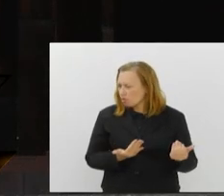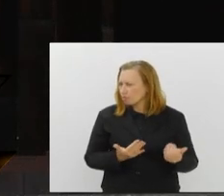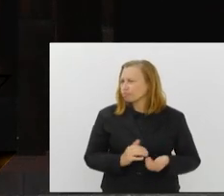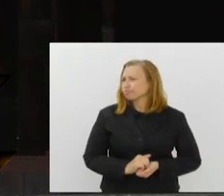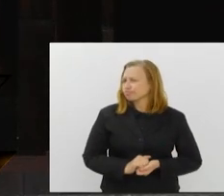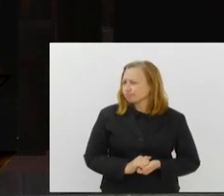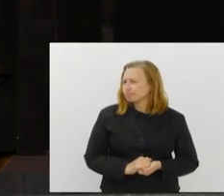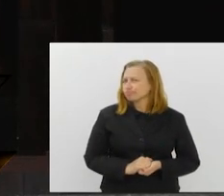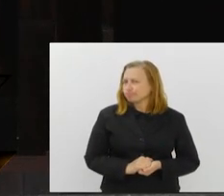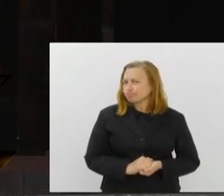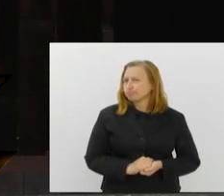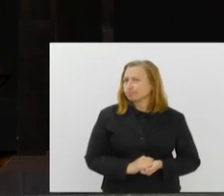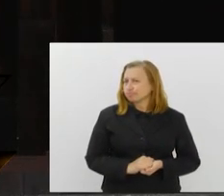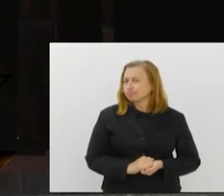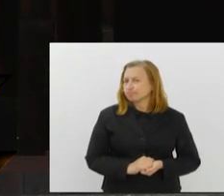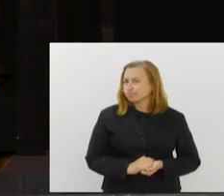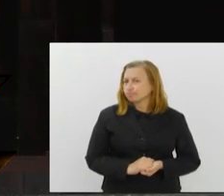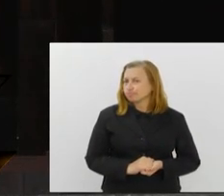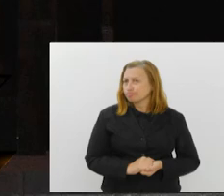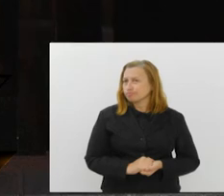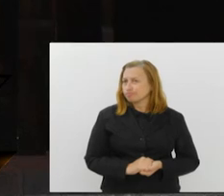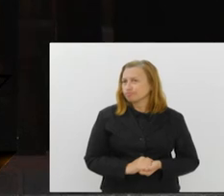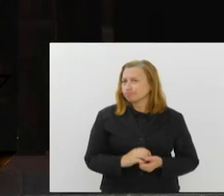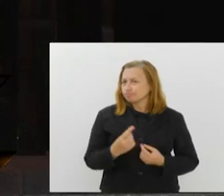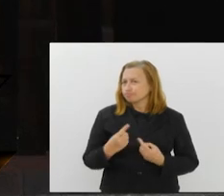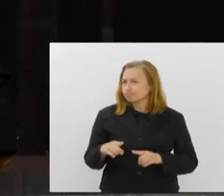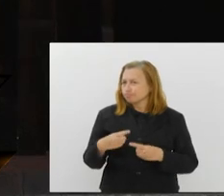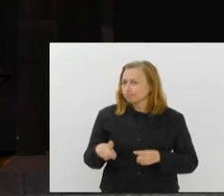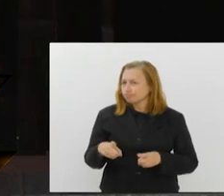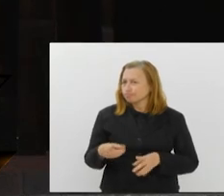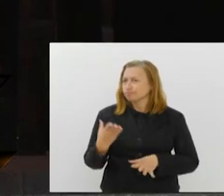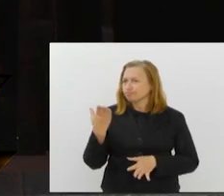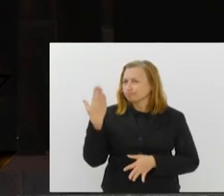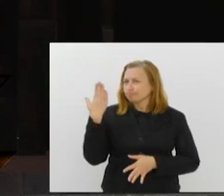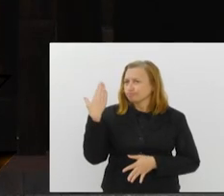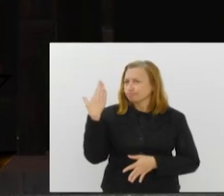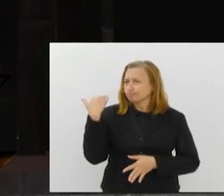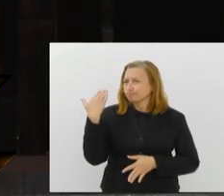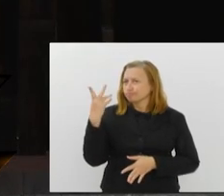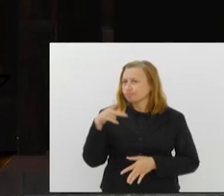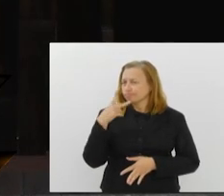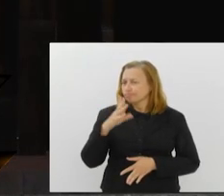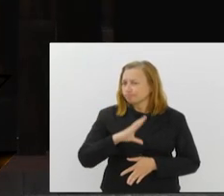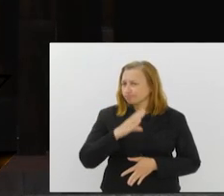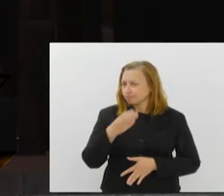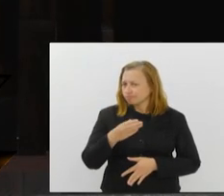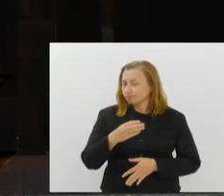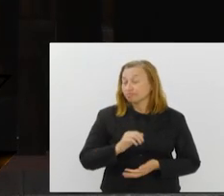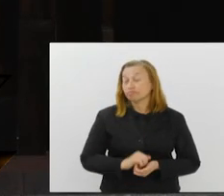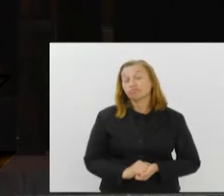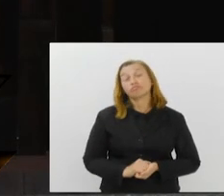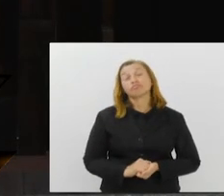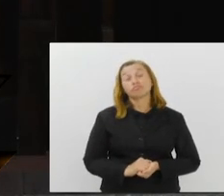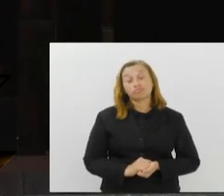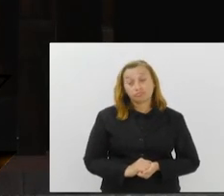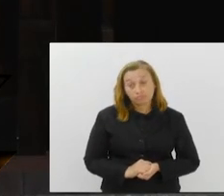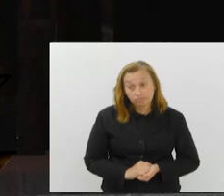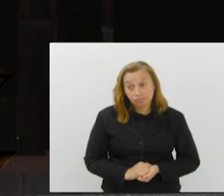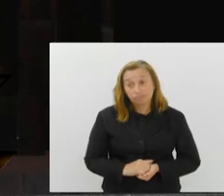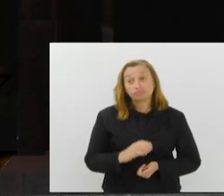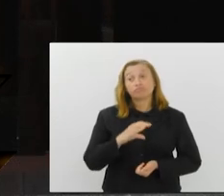jovem que foi perseguido falar em Coragem